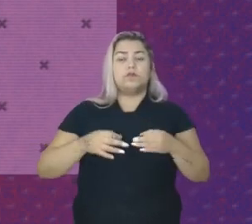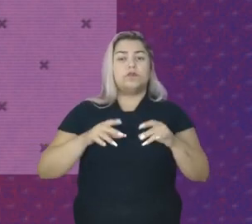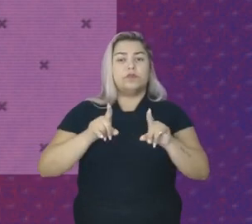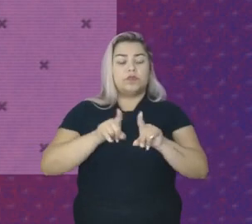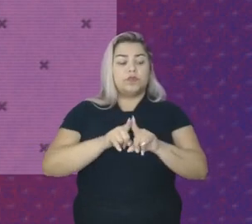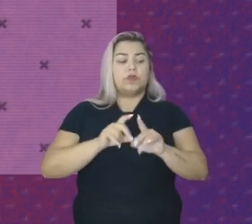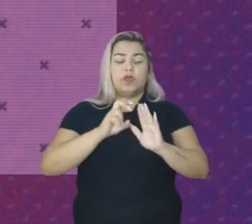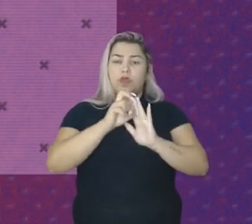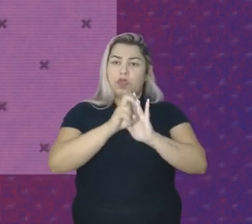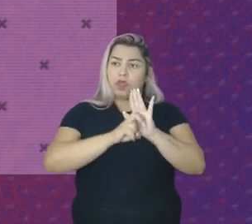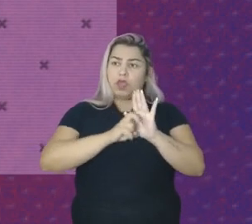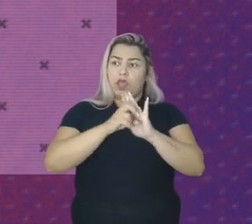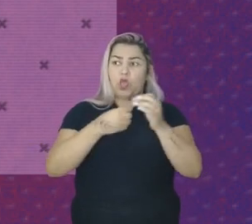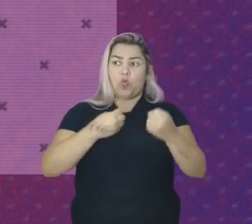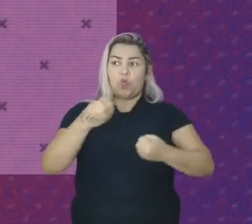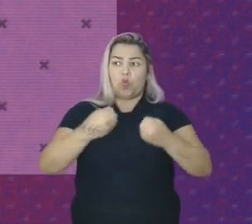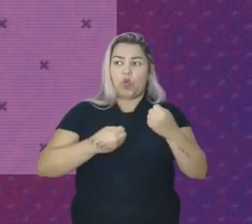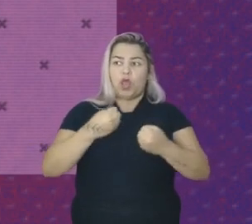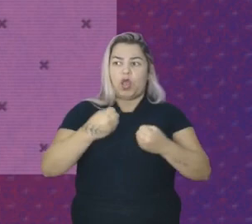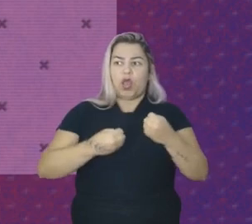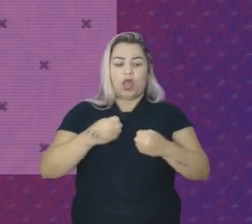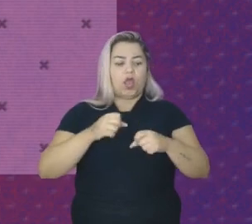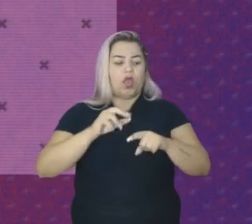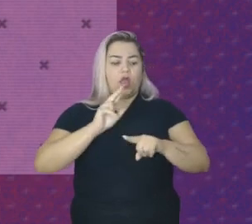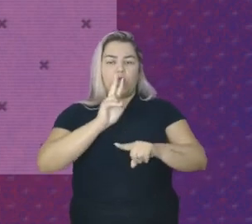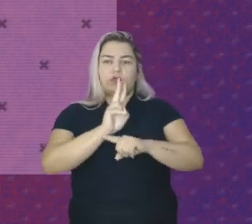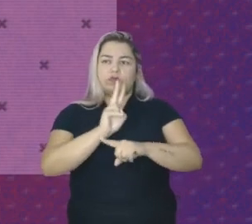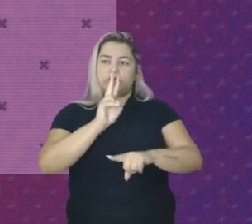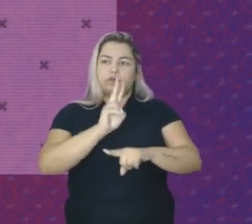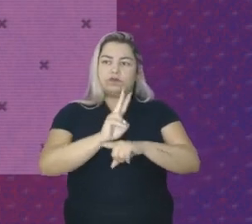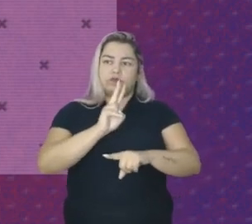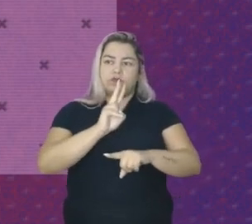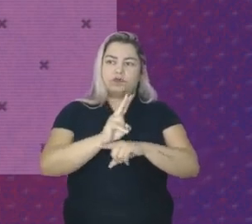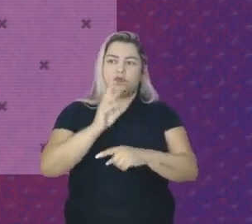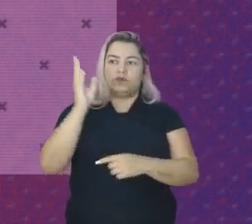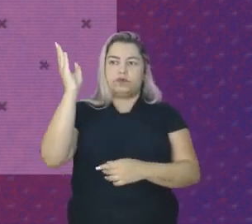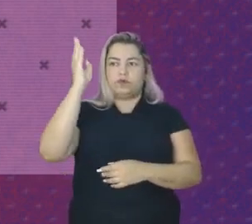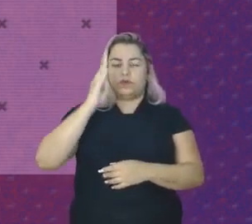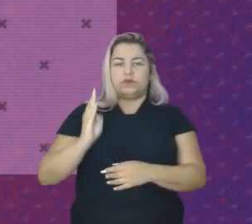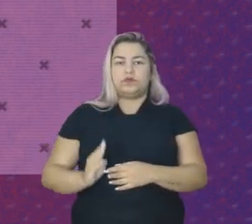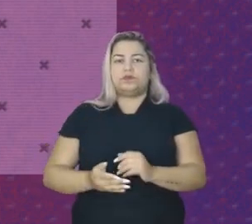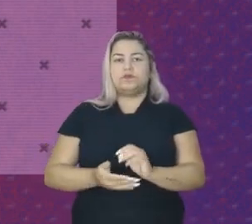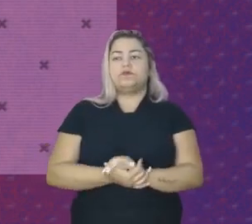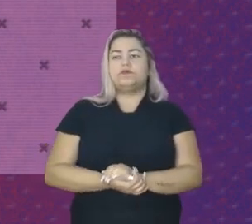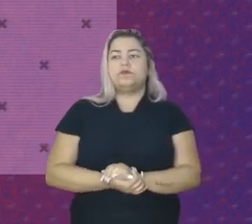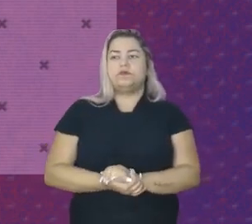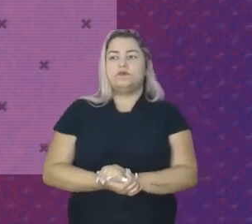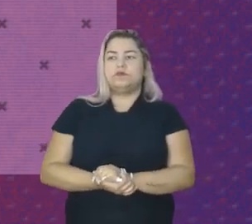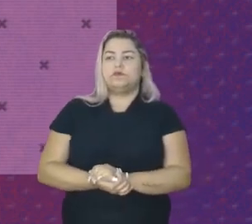da Penha é uma forma de prevenção ao feminicídio no Brasil.